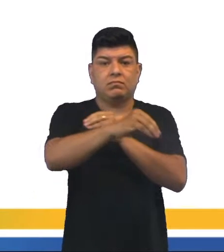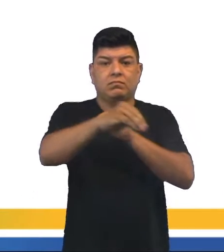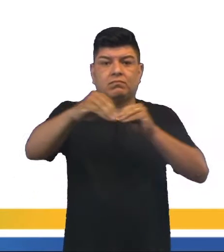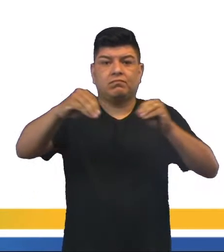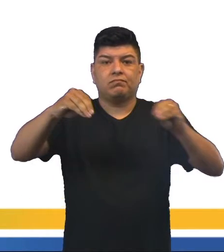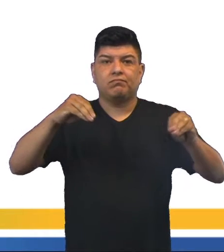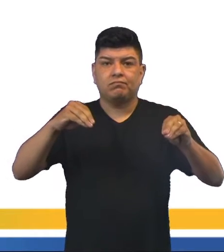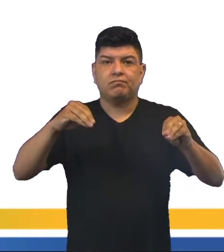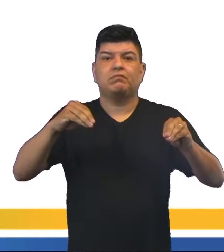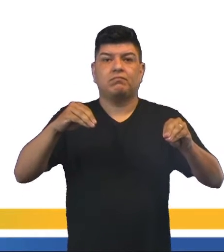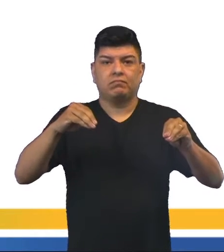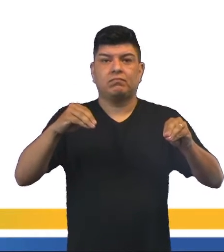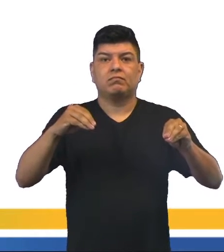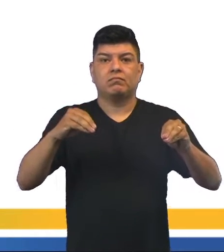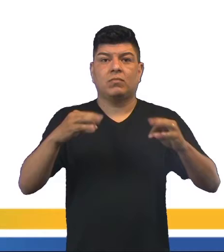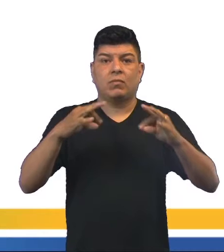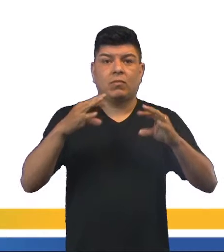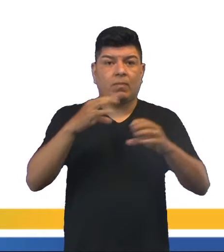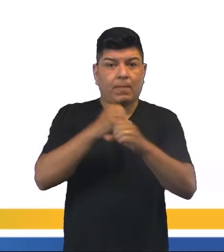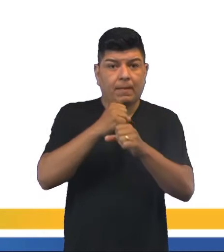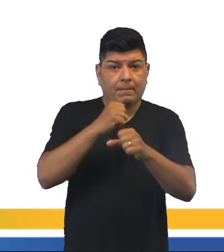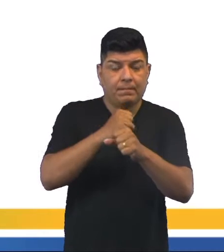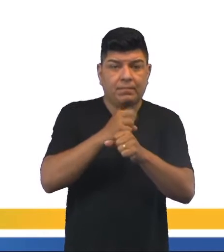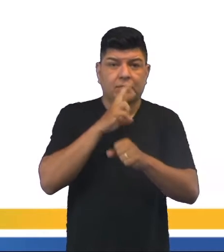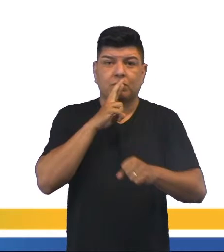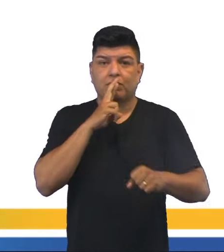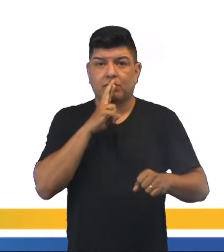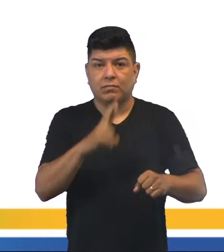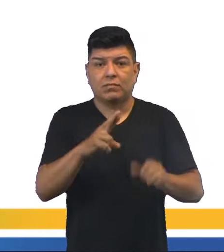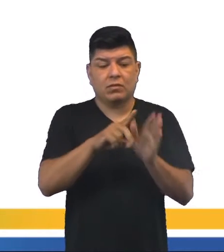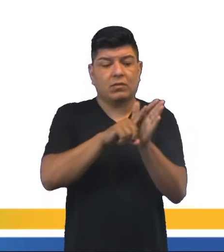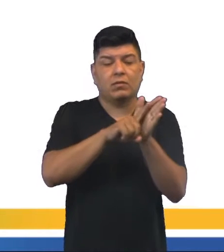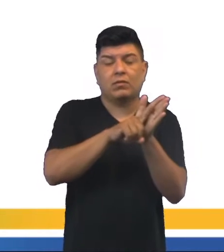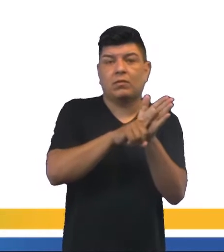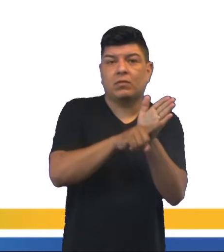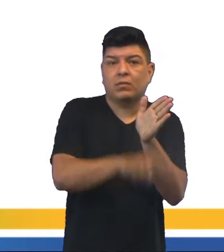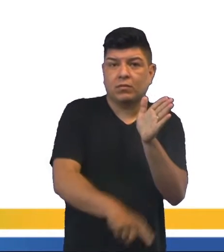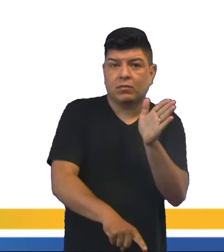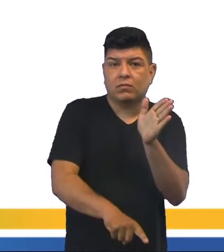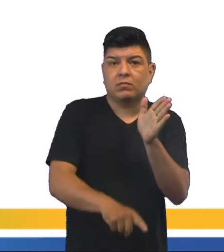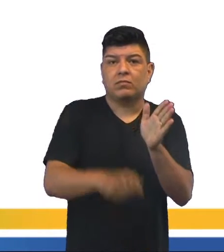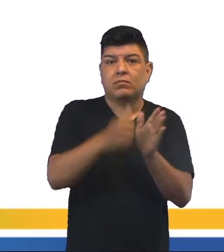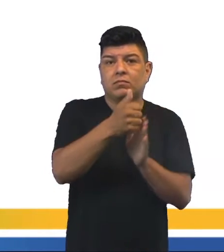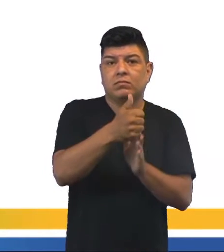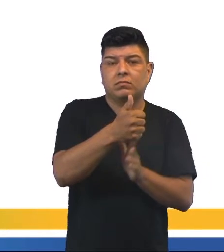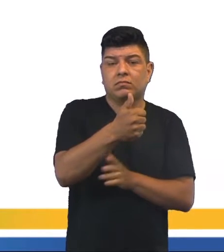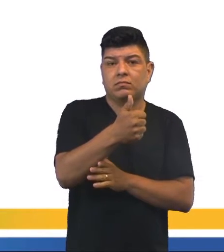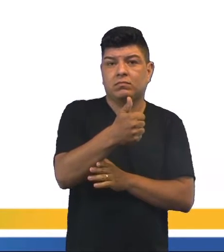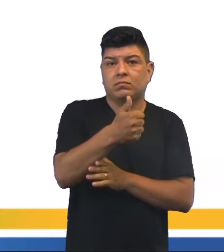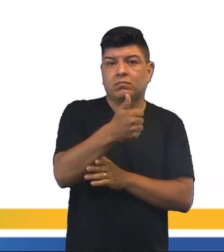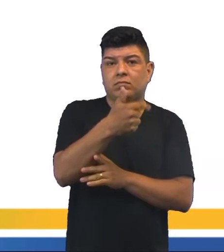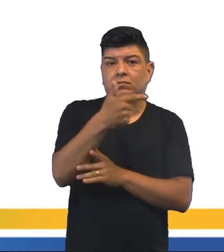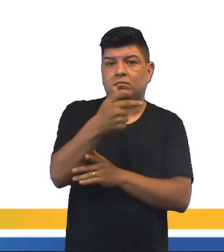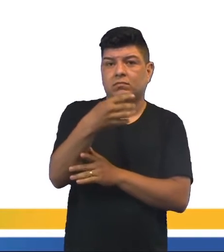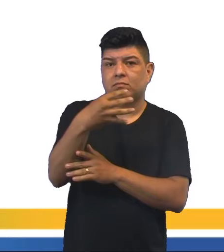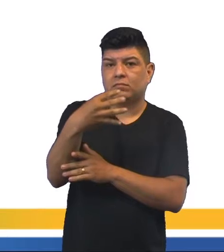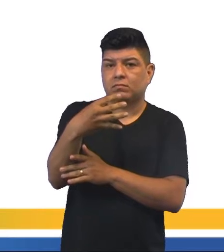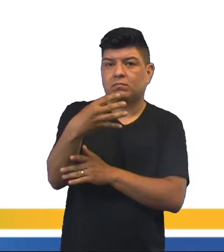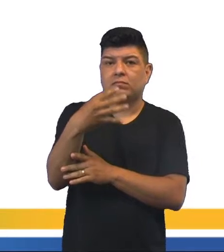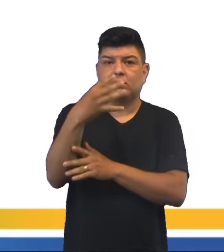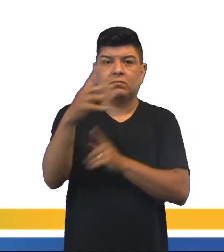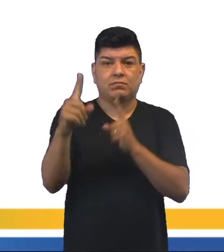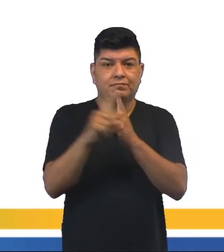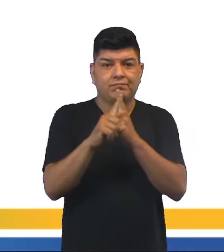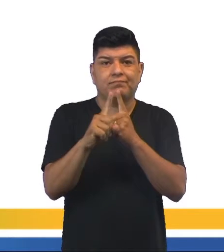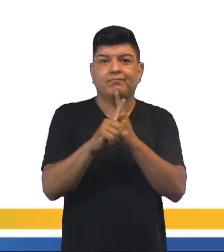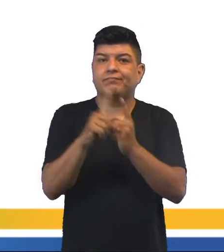Ou seja eu vou pegar o total e subtrair - 124 para